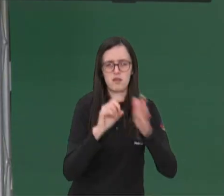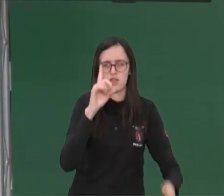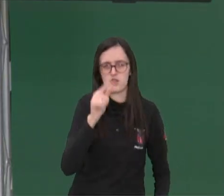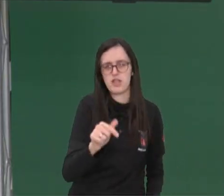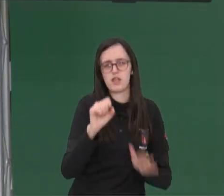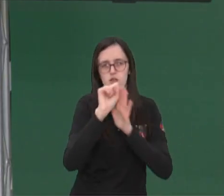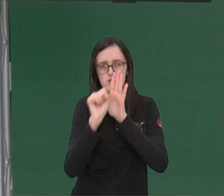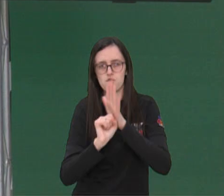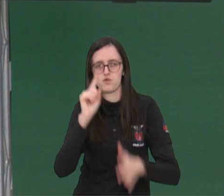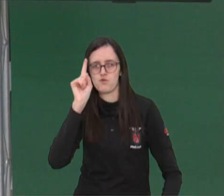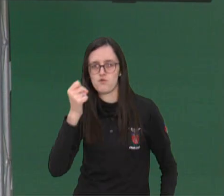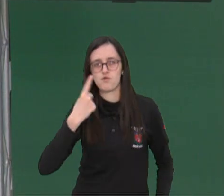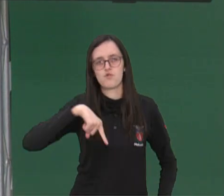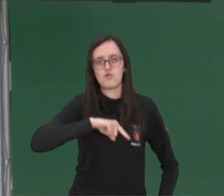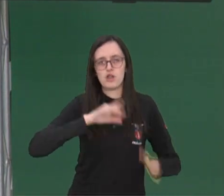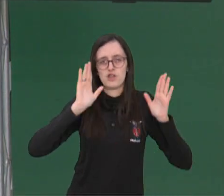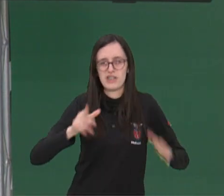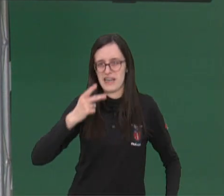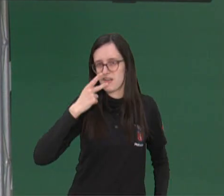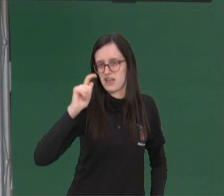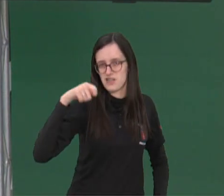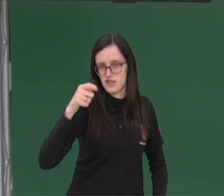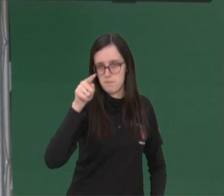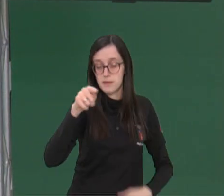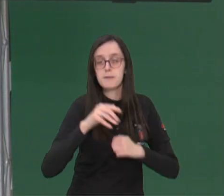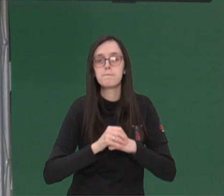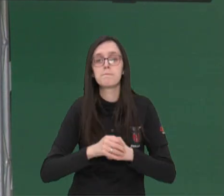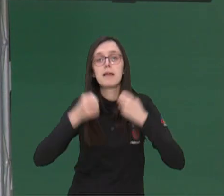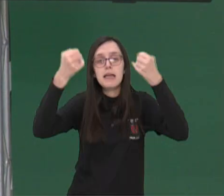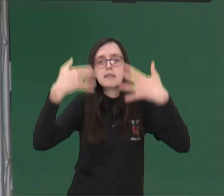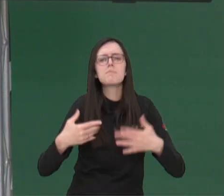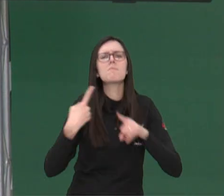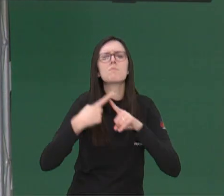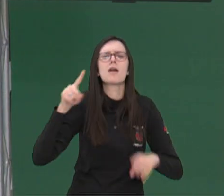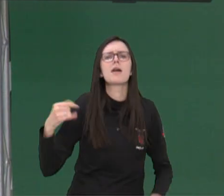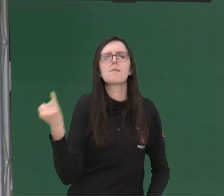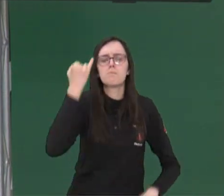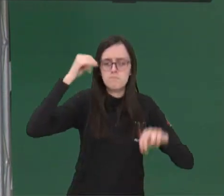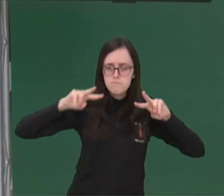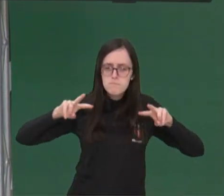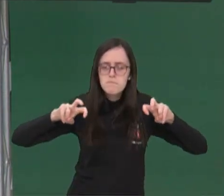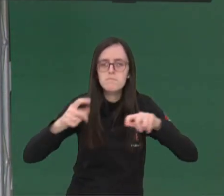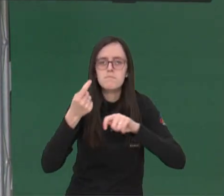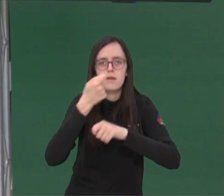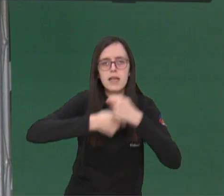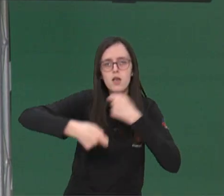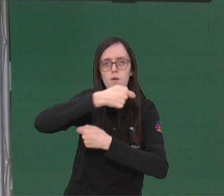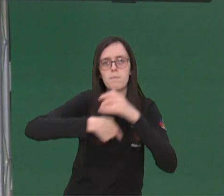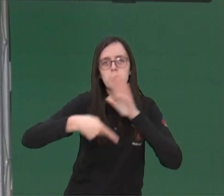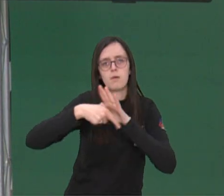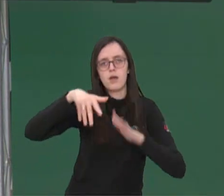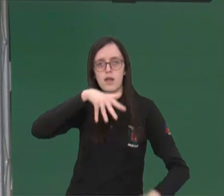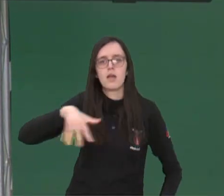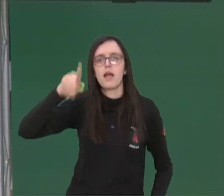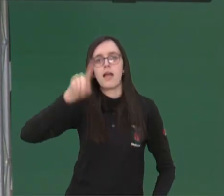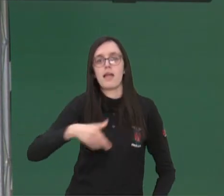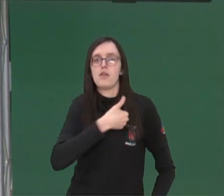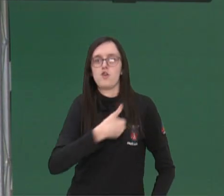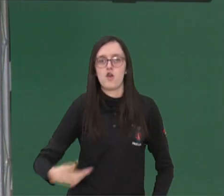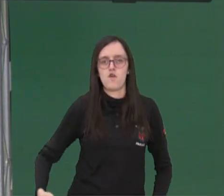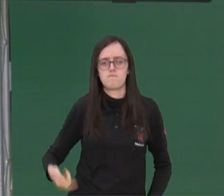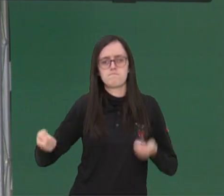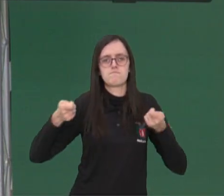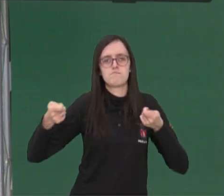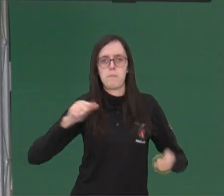e 18, como nós estávamos falando, explique a importância da exploração econômica dessa região para o governo